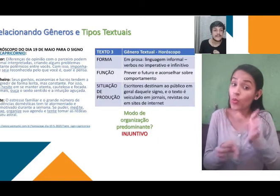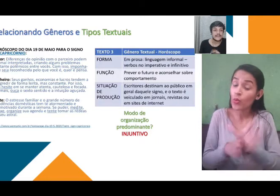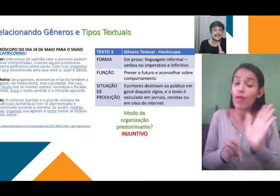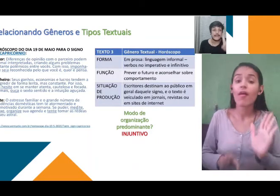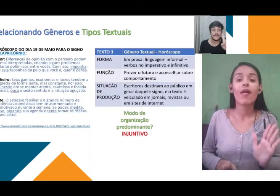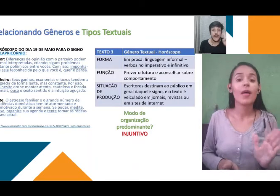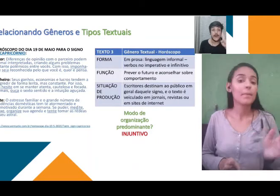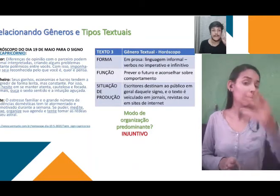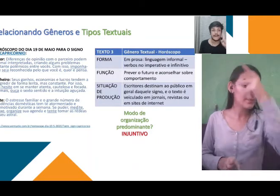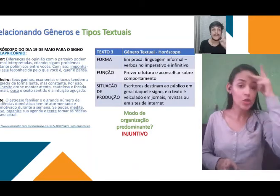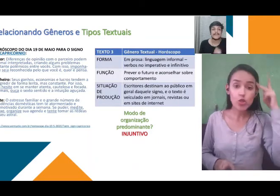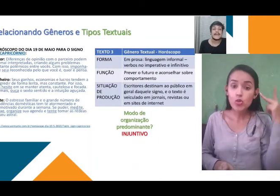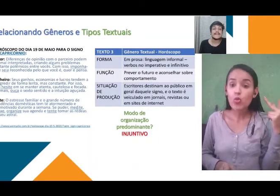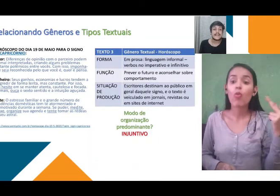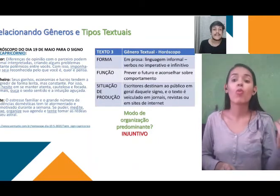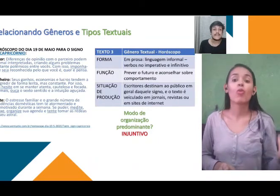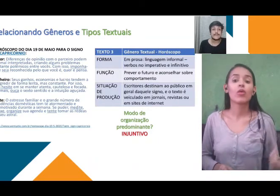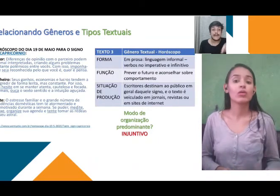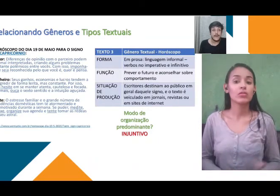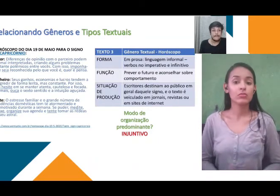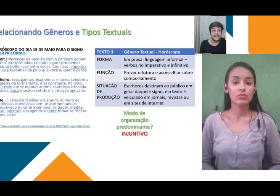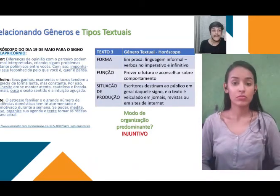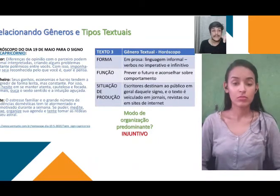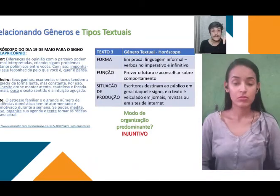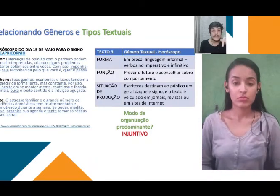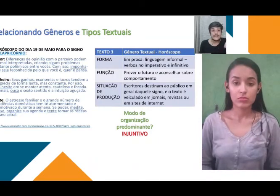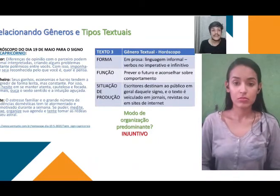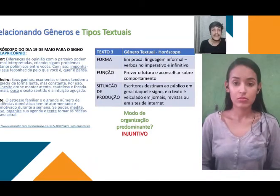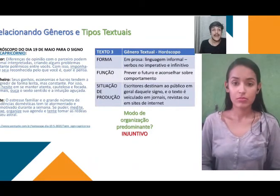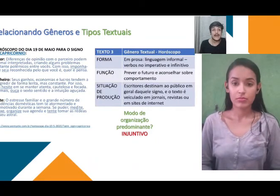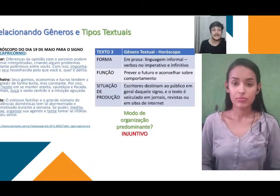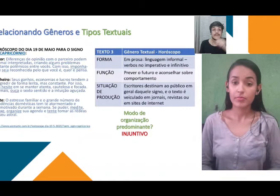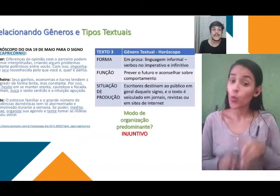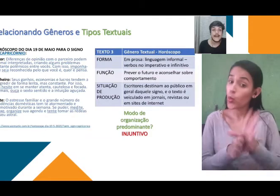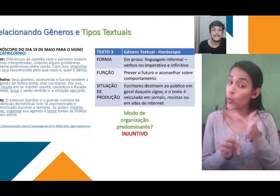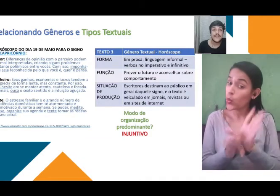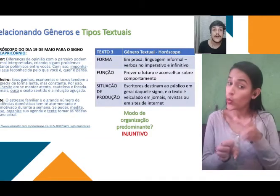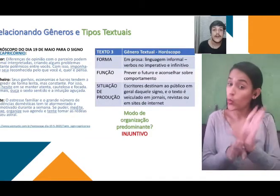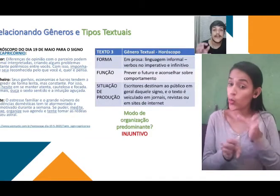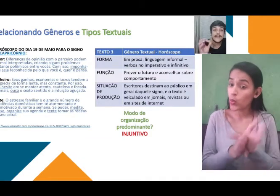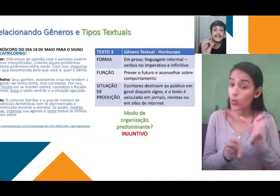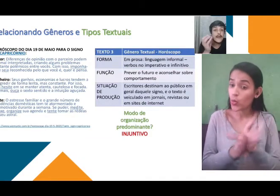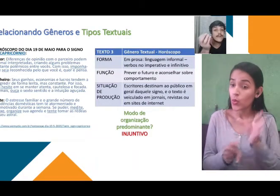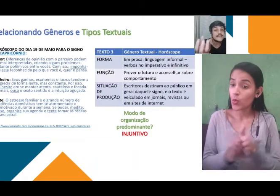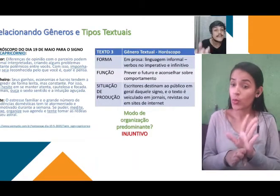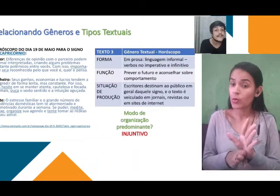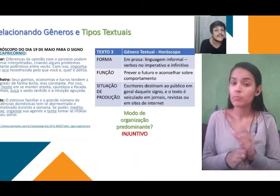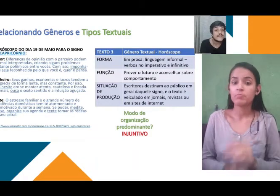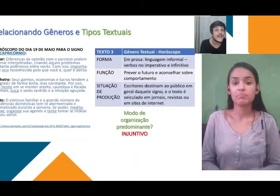imperativo aqui, lá da forma, né, tá servindo para cumprir essa função de aconselhar.